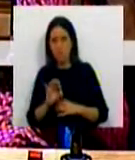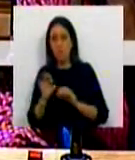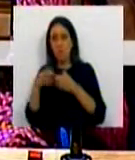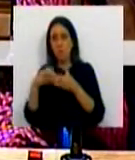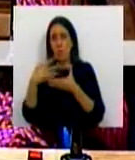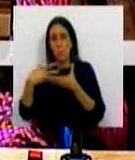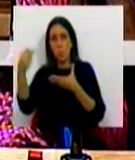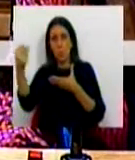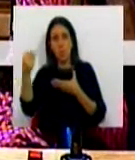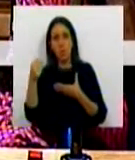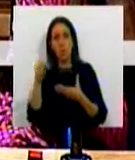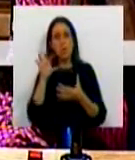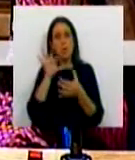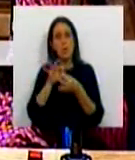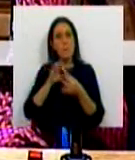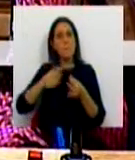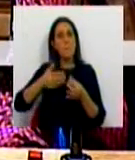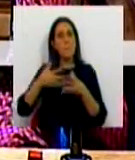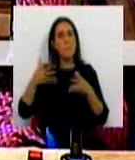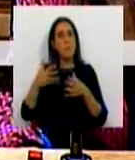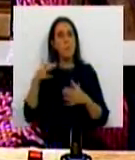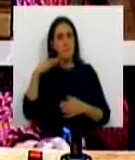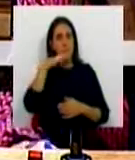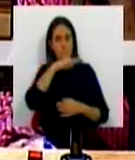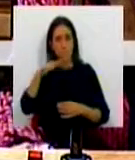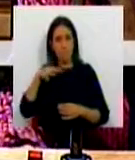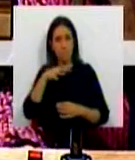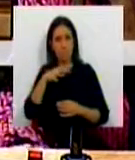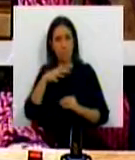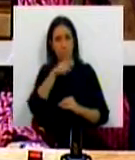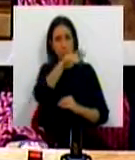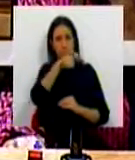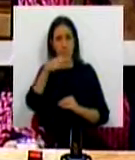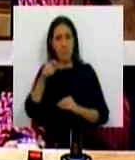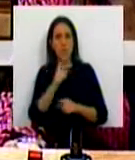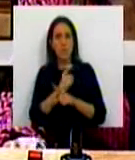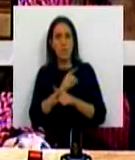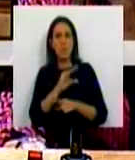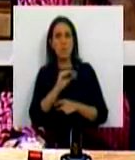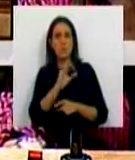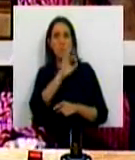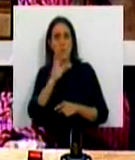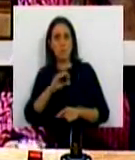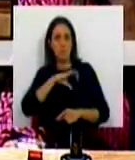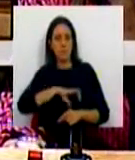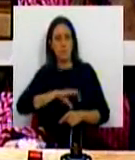coleta foram dirigidos maioritariamente para os agregados familiares com os 10% de rendimentos mais elevados.